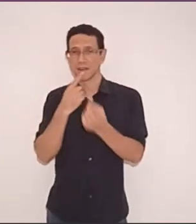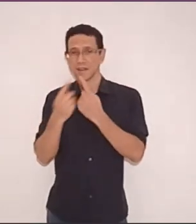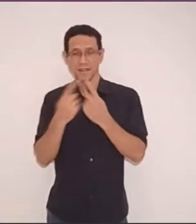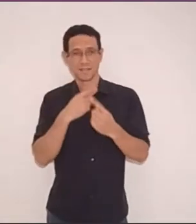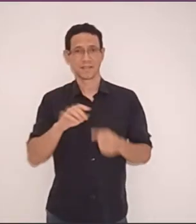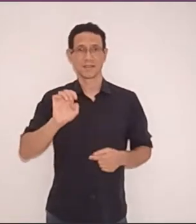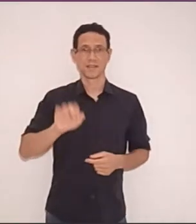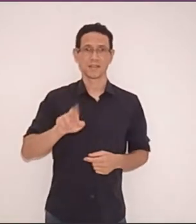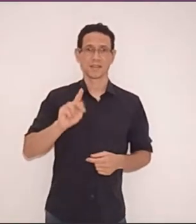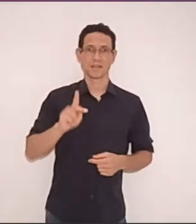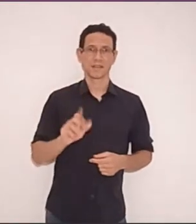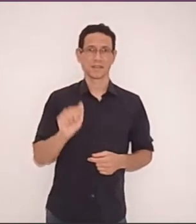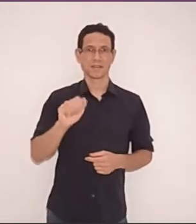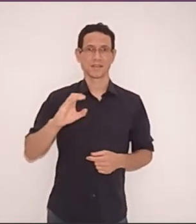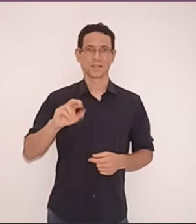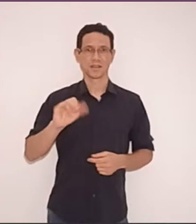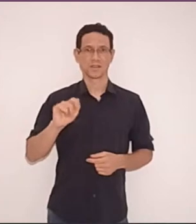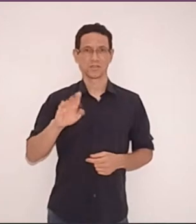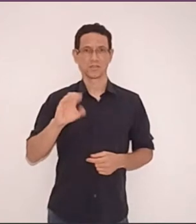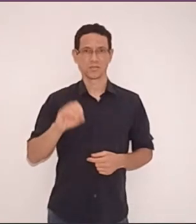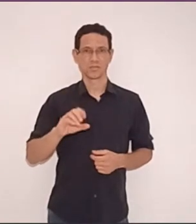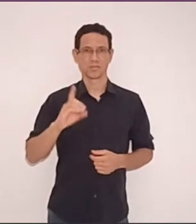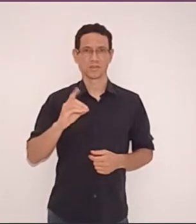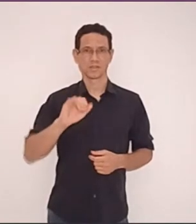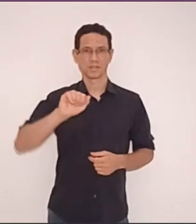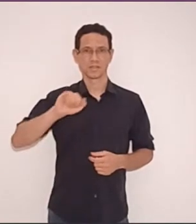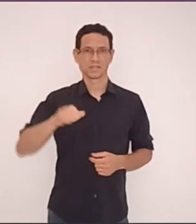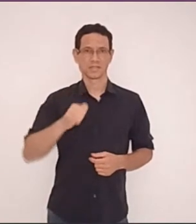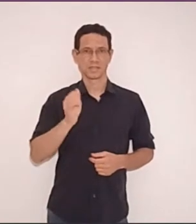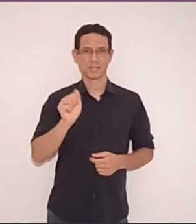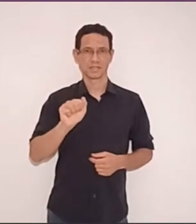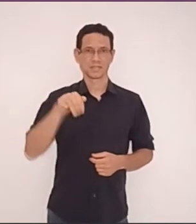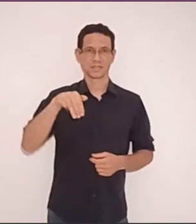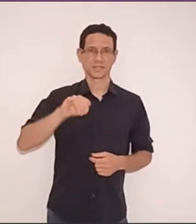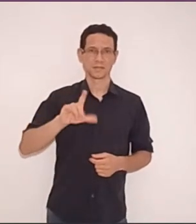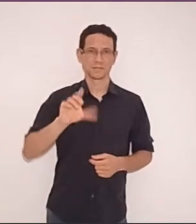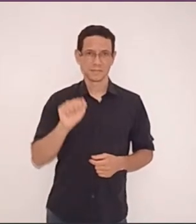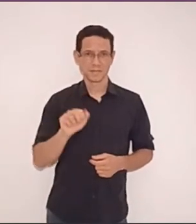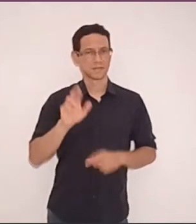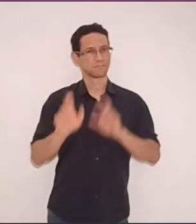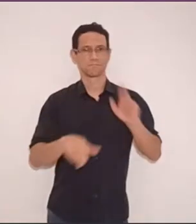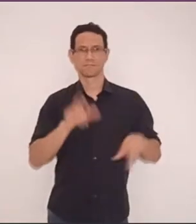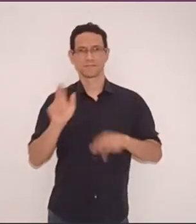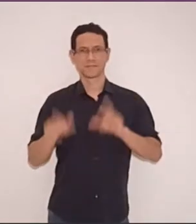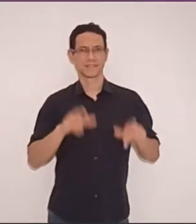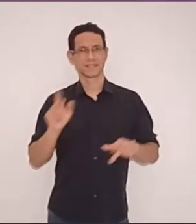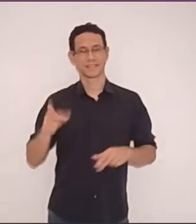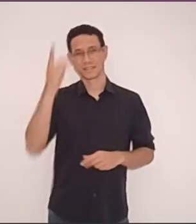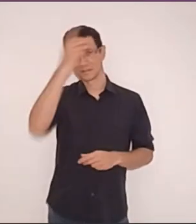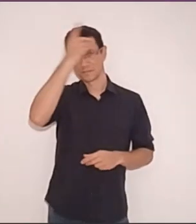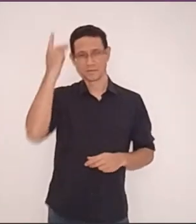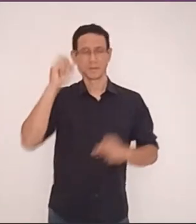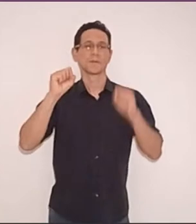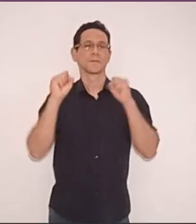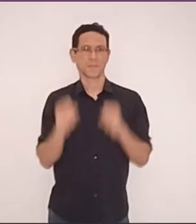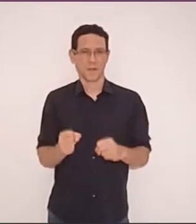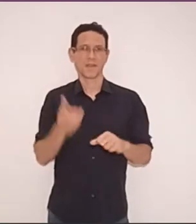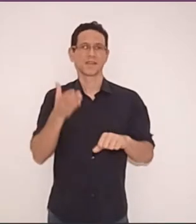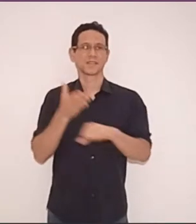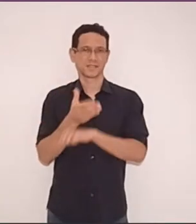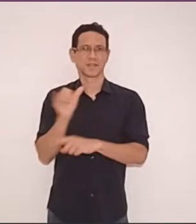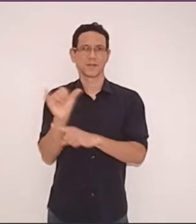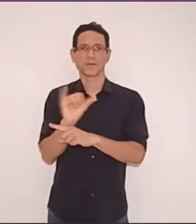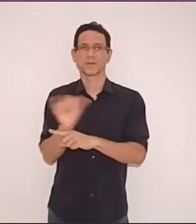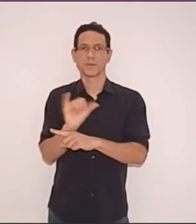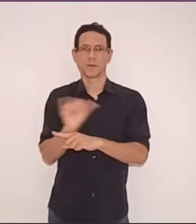como a Érica malunguinho crioula djamila Ribeiro E tantas outras pessoas Então as pessoas podem acessar também